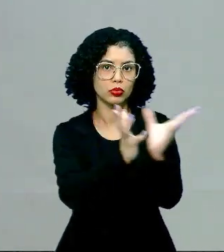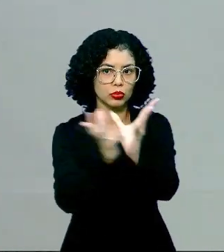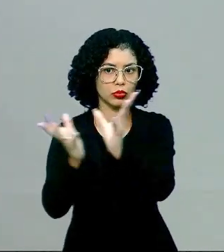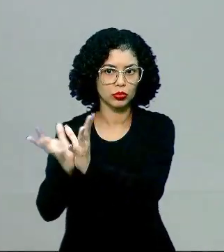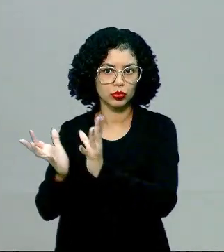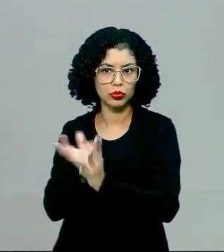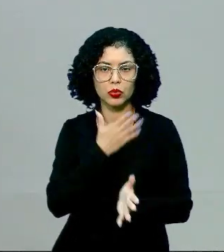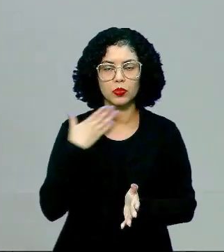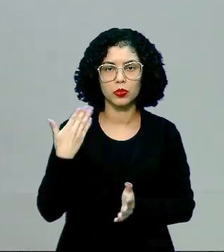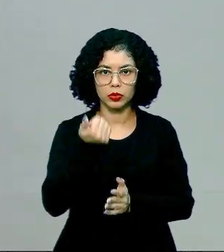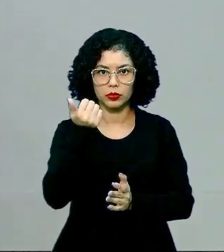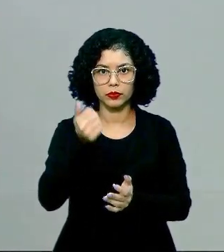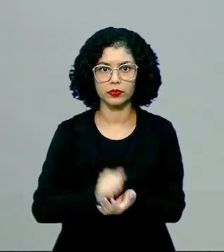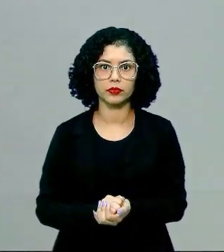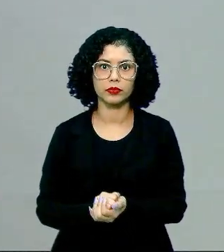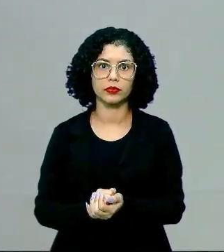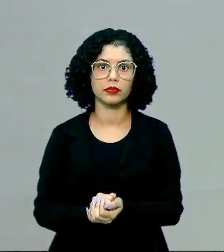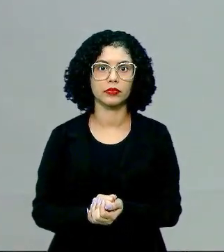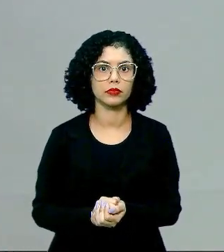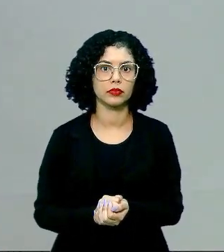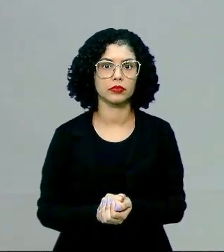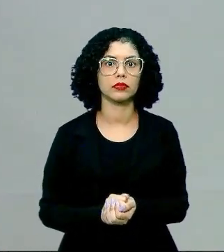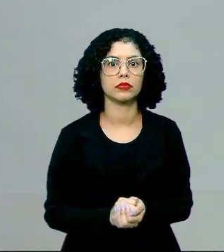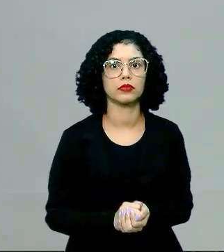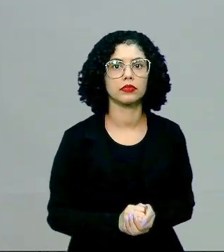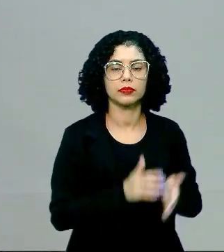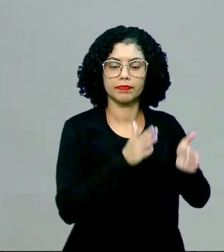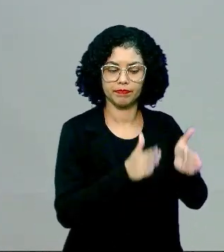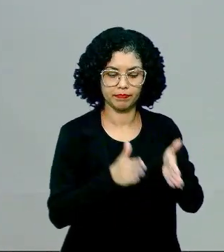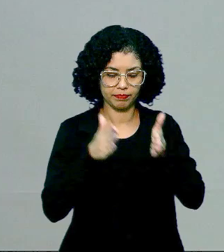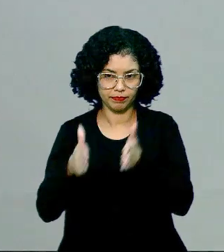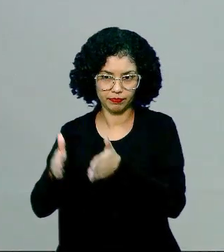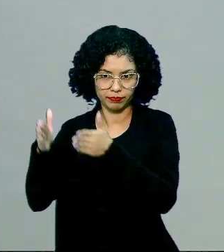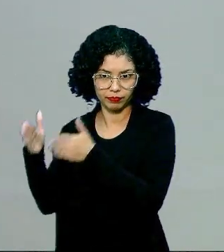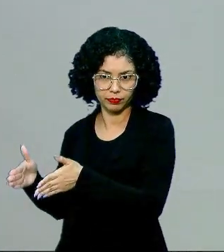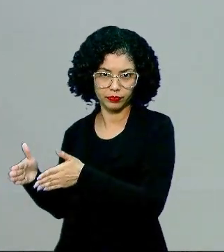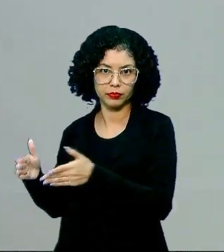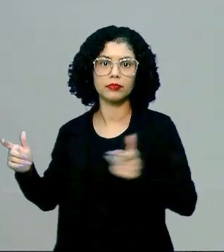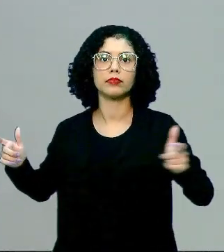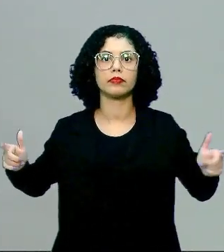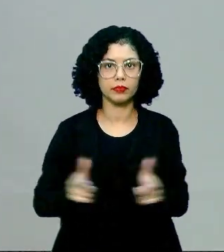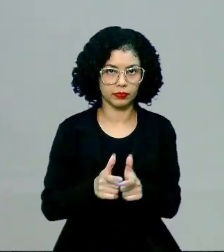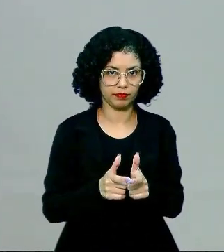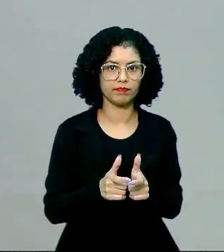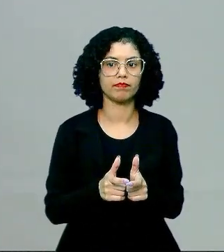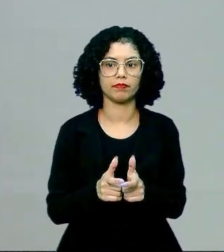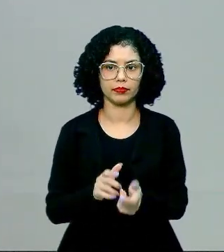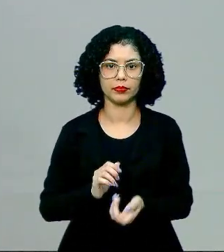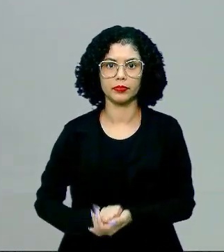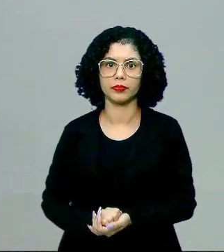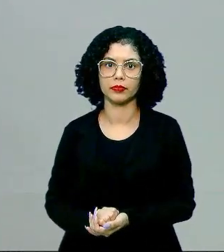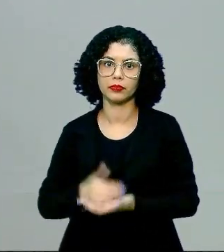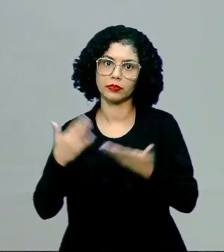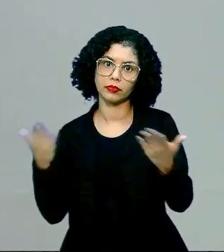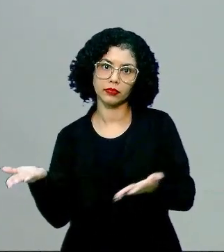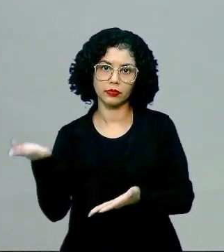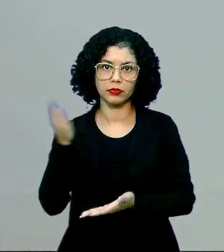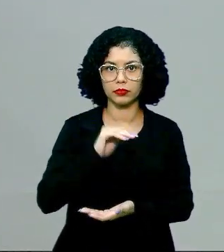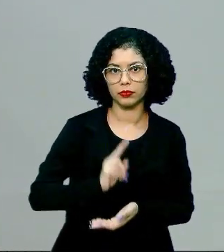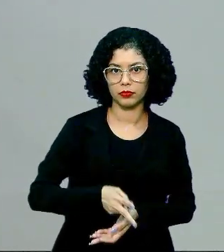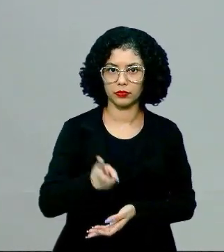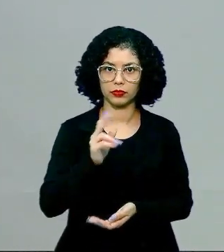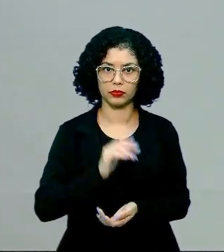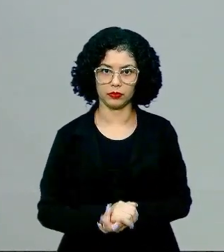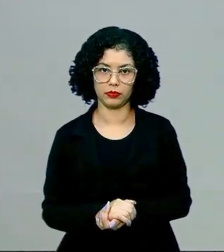grupos, ou melhor colocando, as parcelas da sociedade menos prestigiadas. Vamos